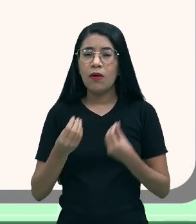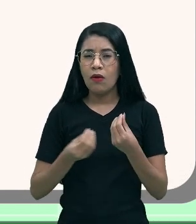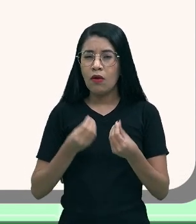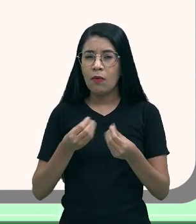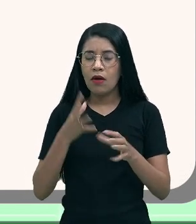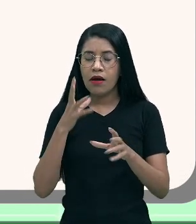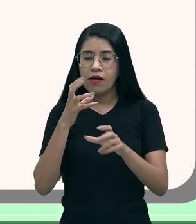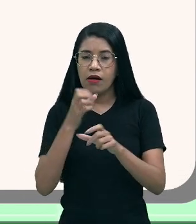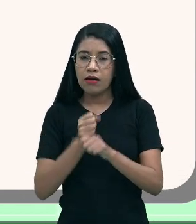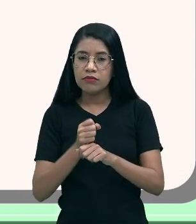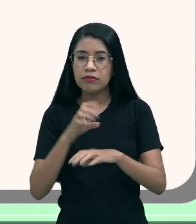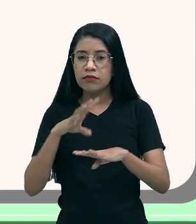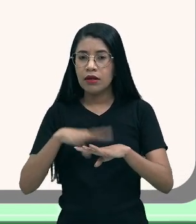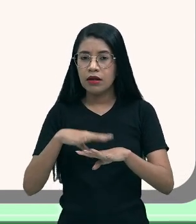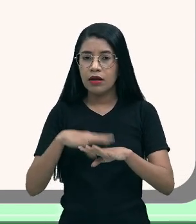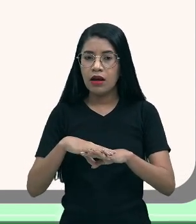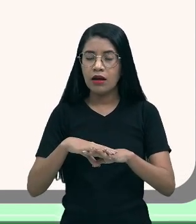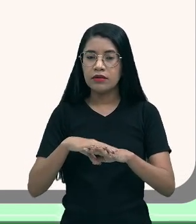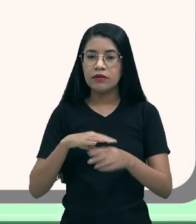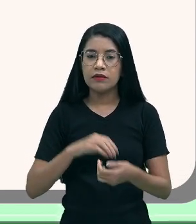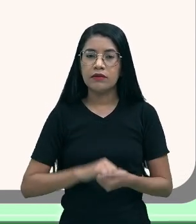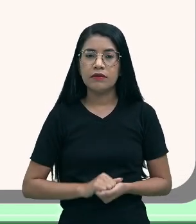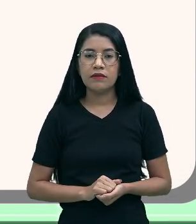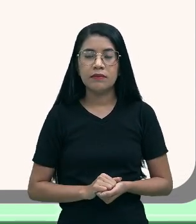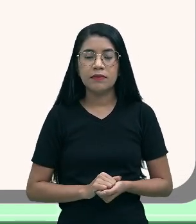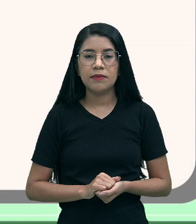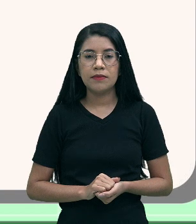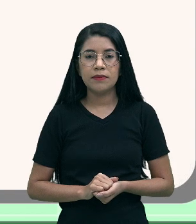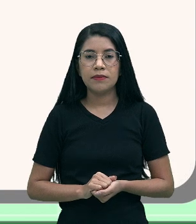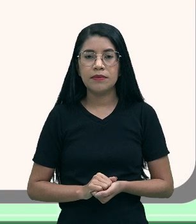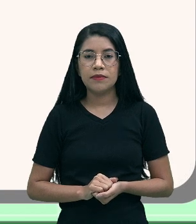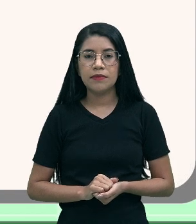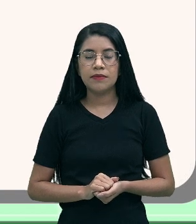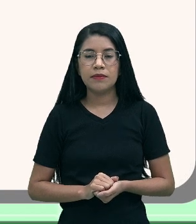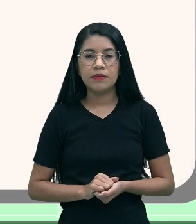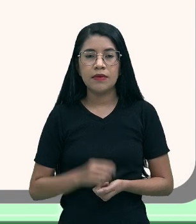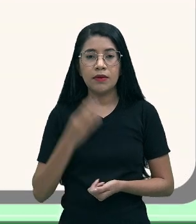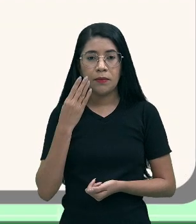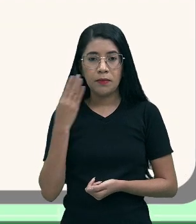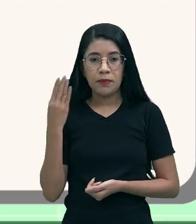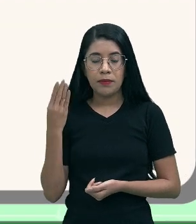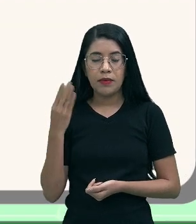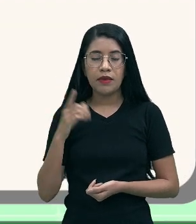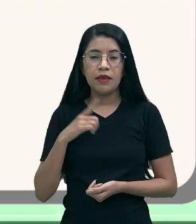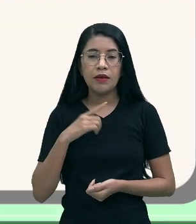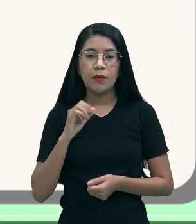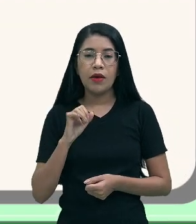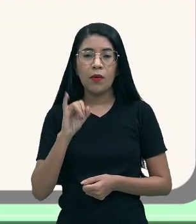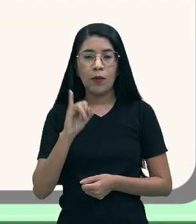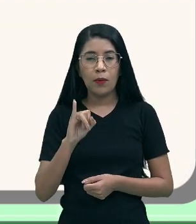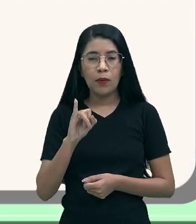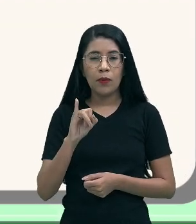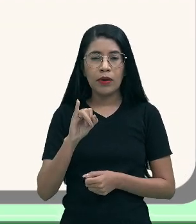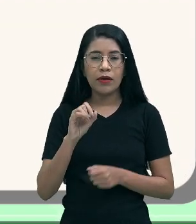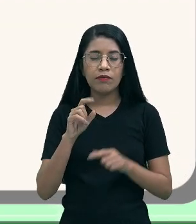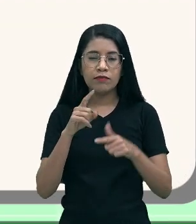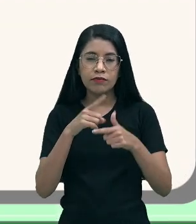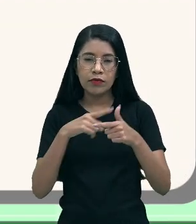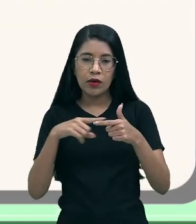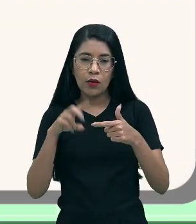traduz a primeira lei de Ohm. E aqui nós vamos destacar, veja, que nós temos I igual a U dividido por